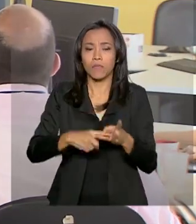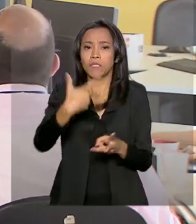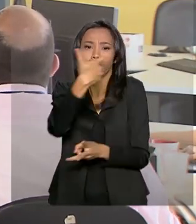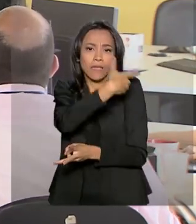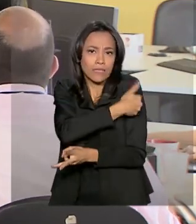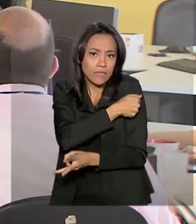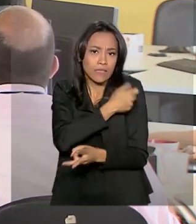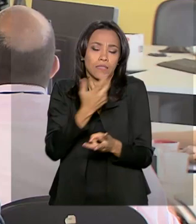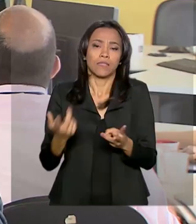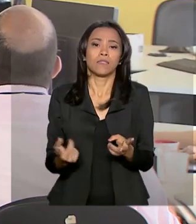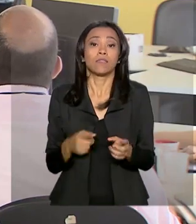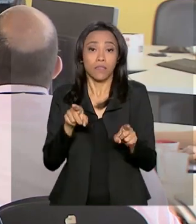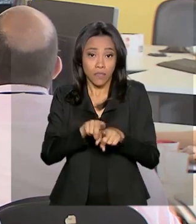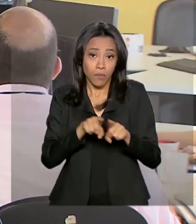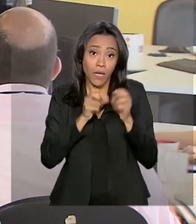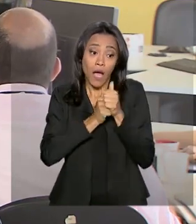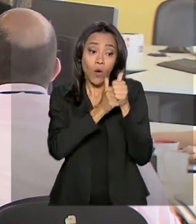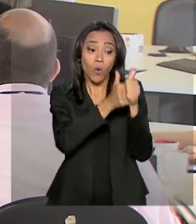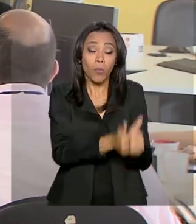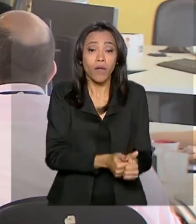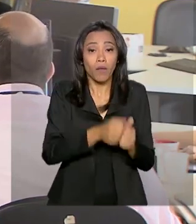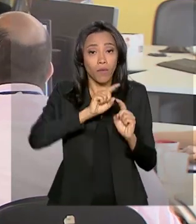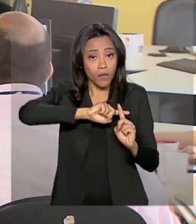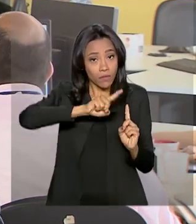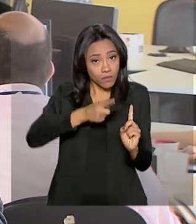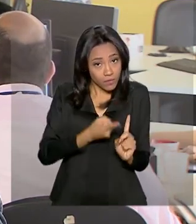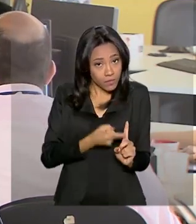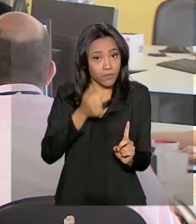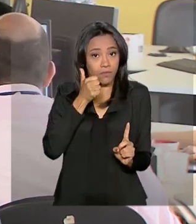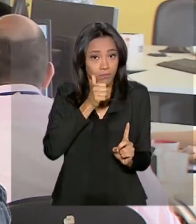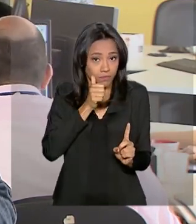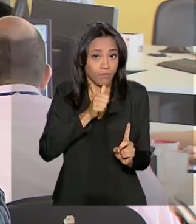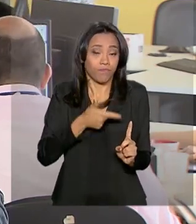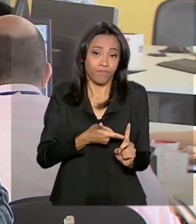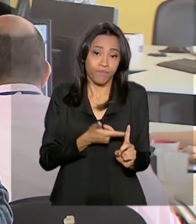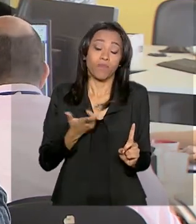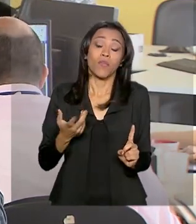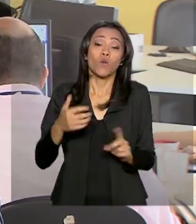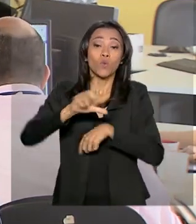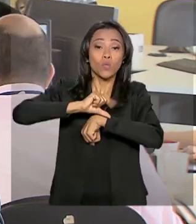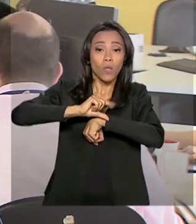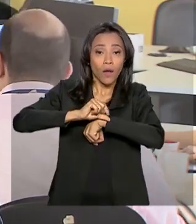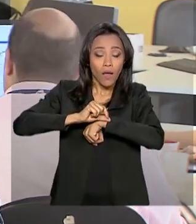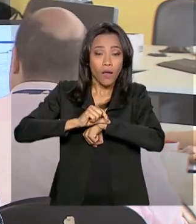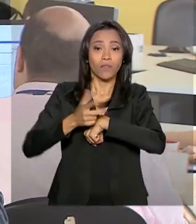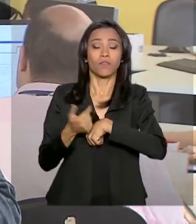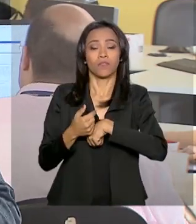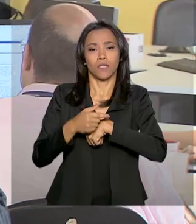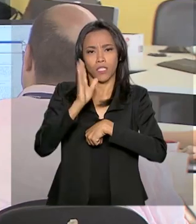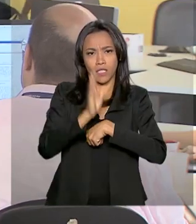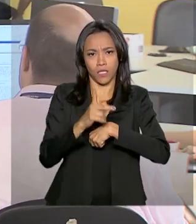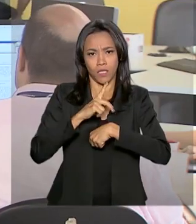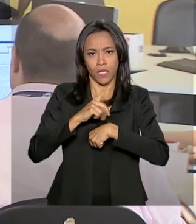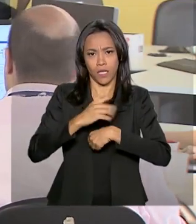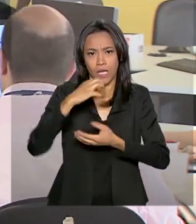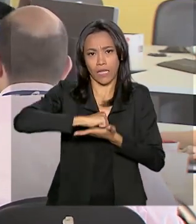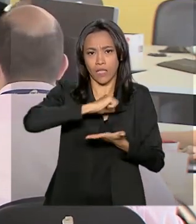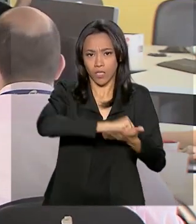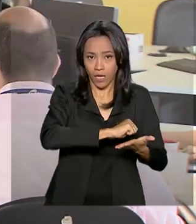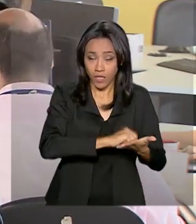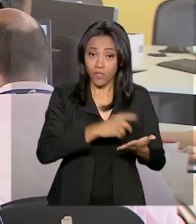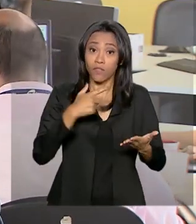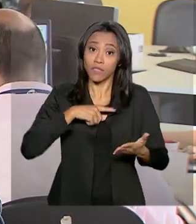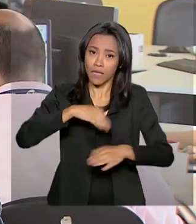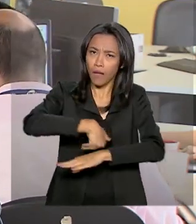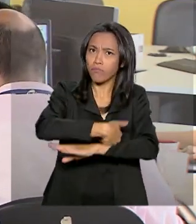vacinas e acompanhamento pré-natal. O horário de funcionamento das unidades de saúde cadastradas será estendido para o